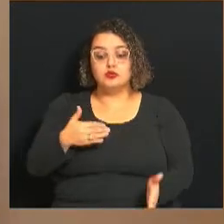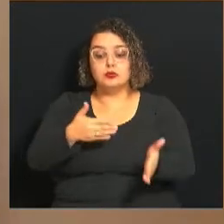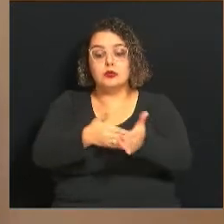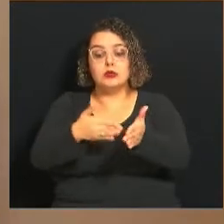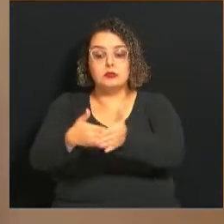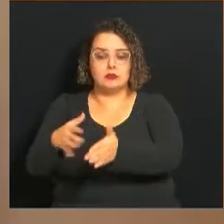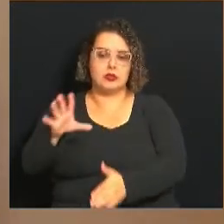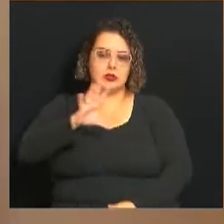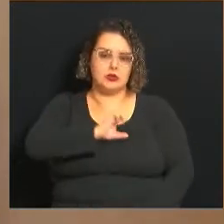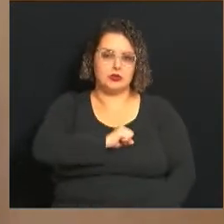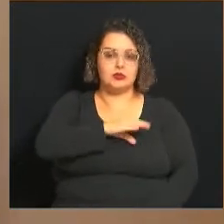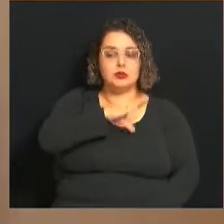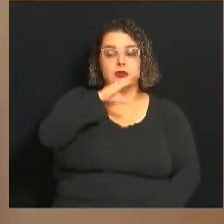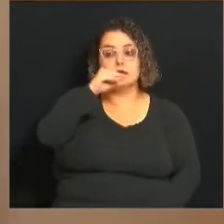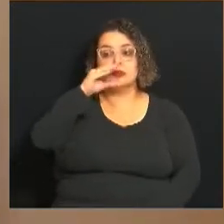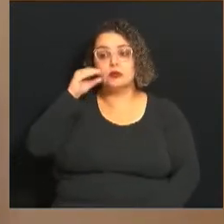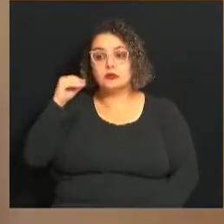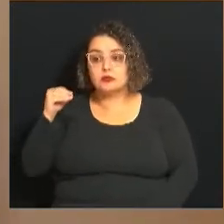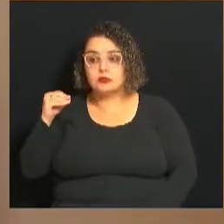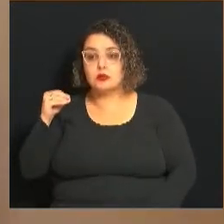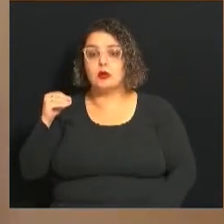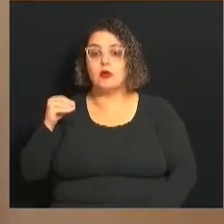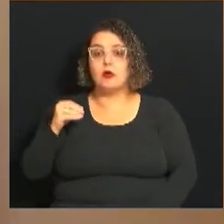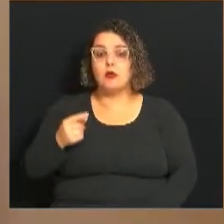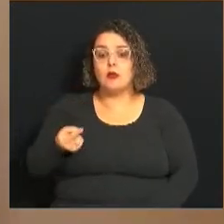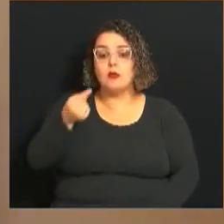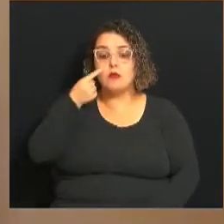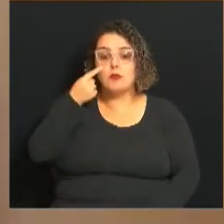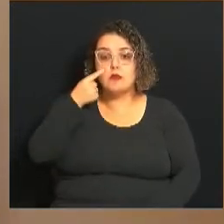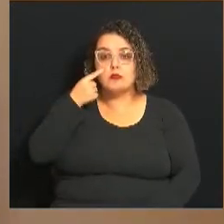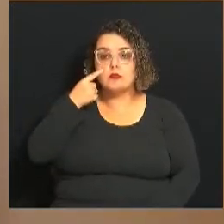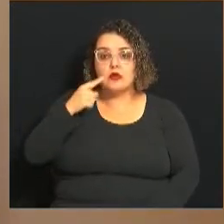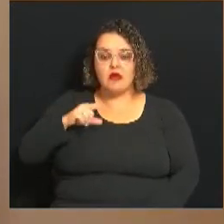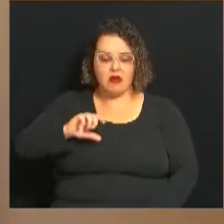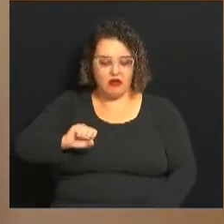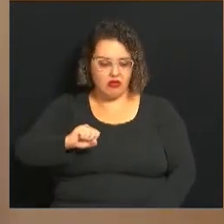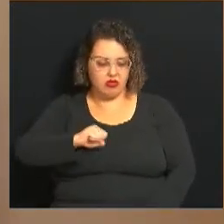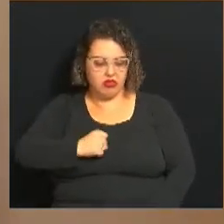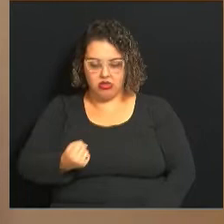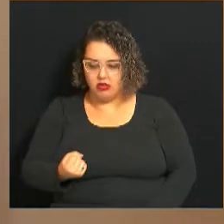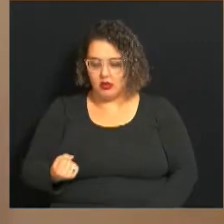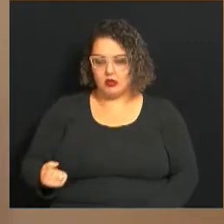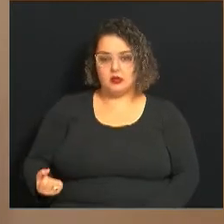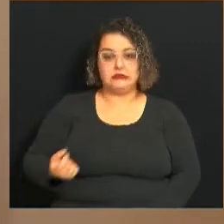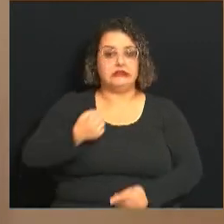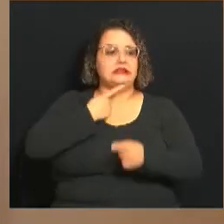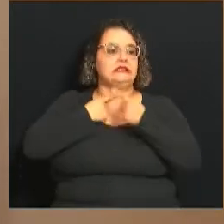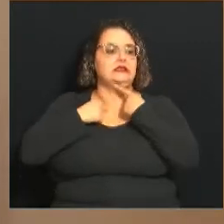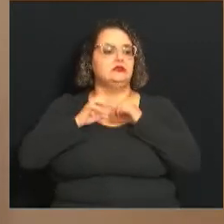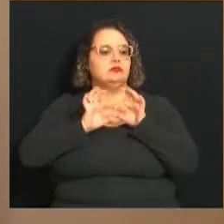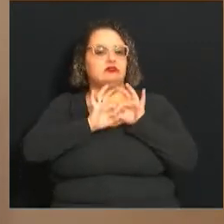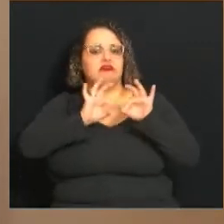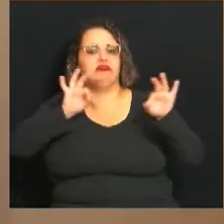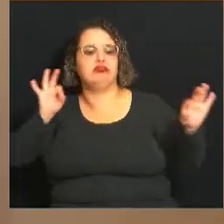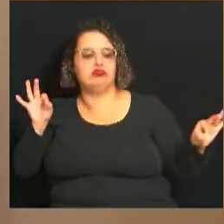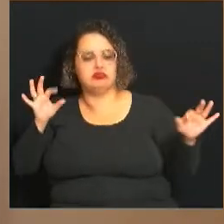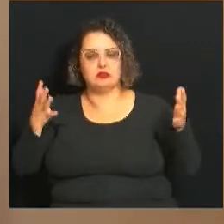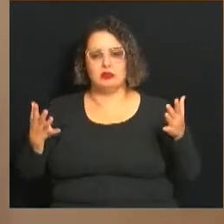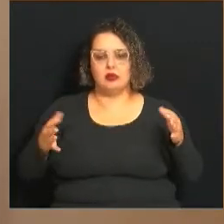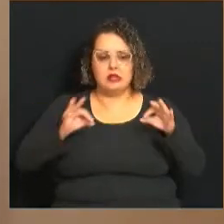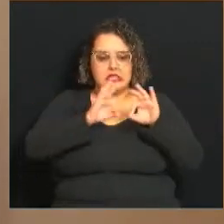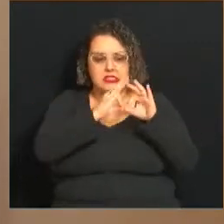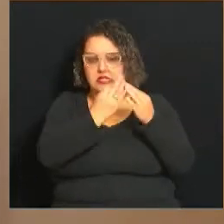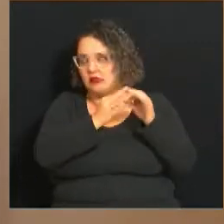nos adolescentes, a gente observa muito nessa rebeldia, né, nesse desejo de se distanciar desse lar, desses